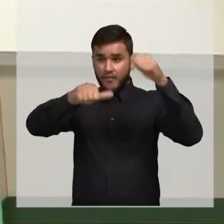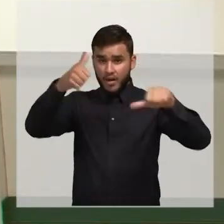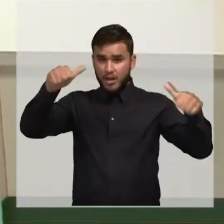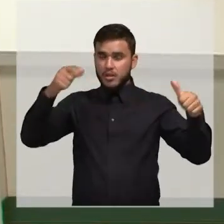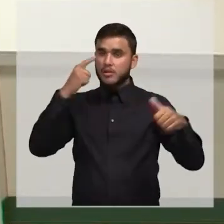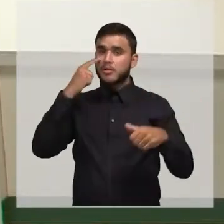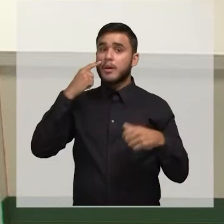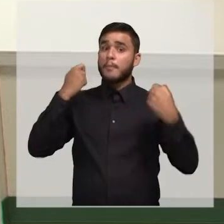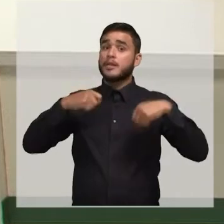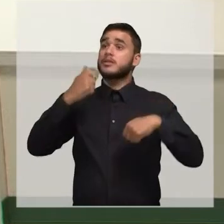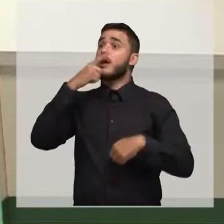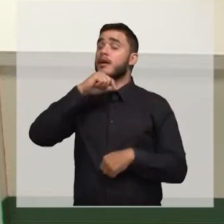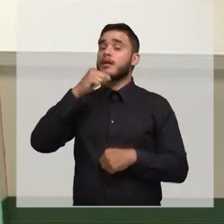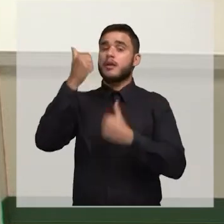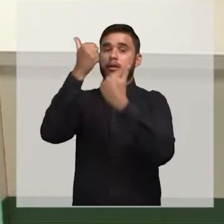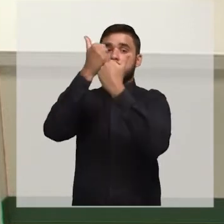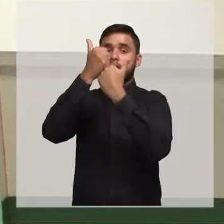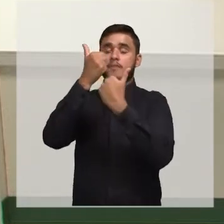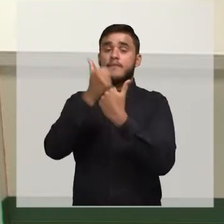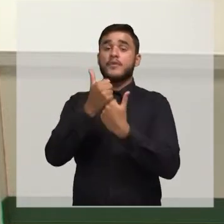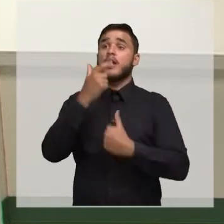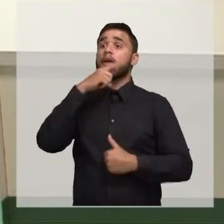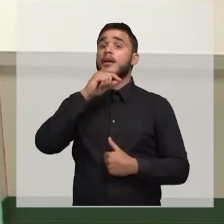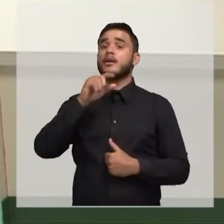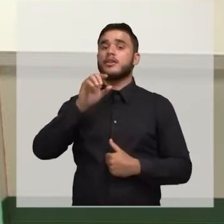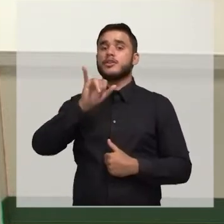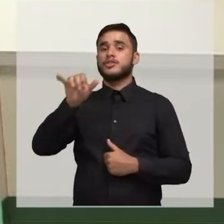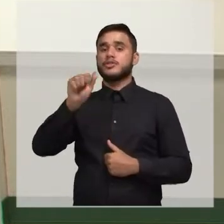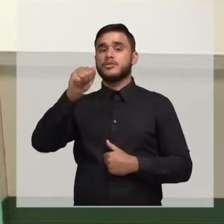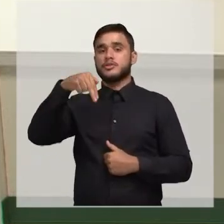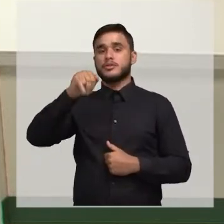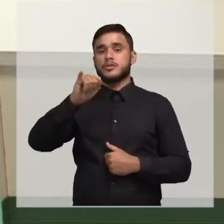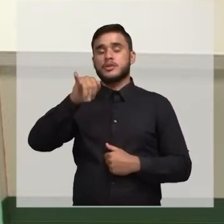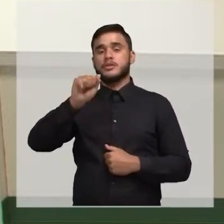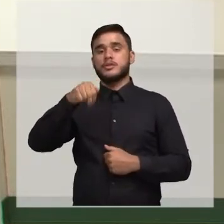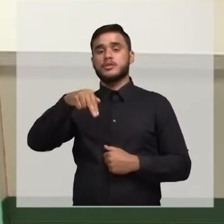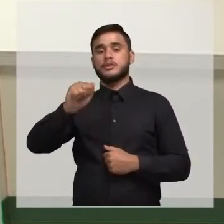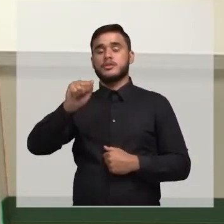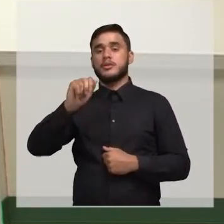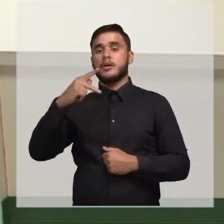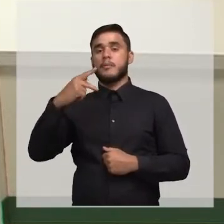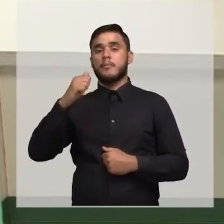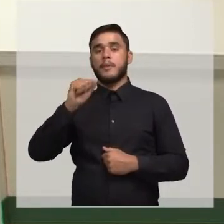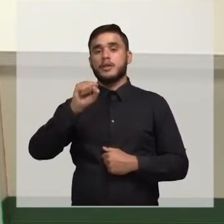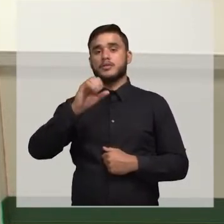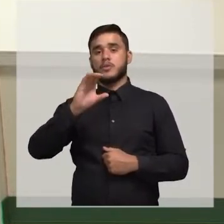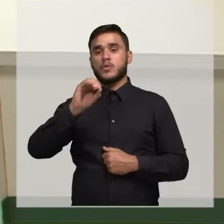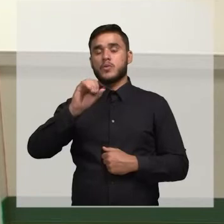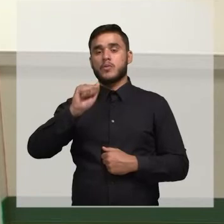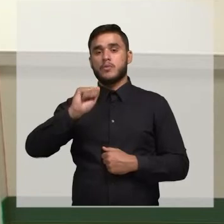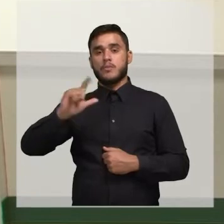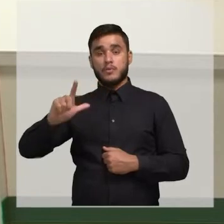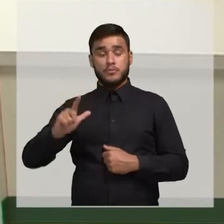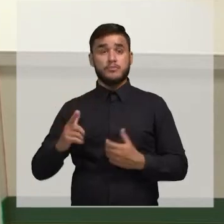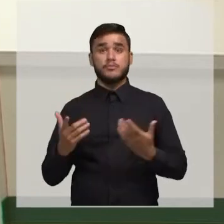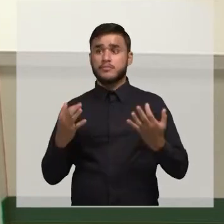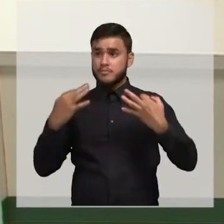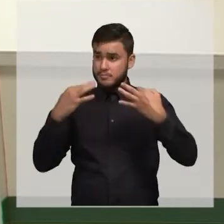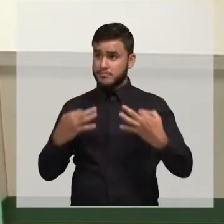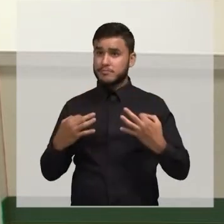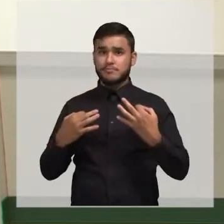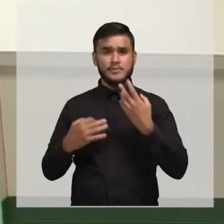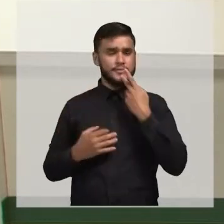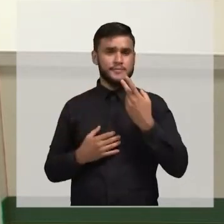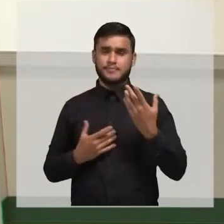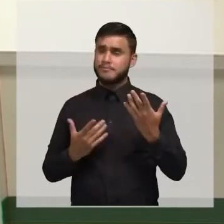que ter um vice. Estão falando, a vice dele é a Janaína Pascoal. Mas eu acho que... Pelo amor de Deus, né? Acho que repele mais do que atrai votos.